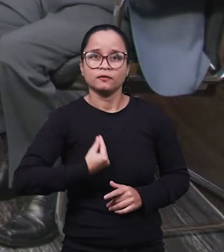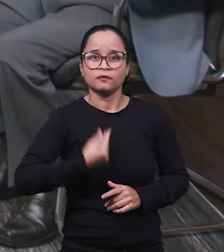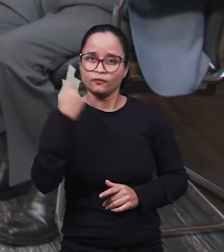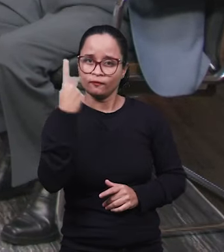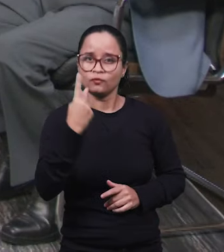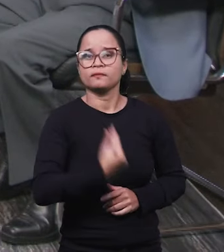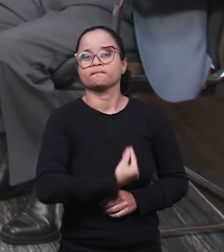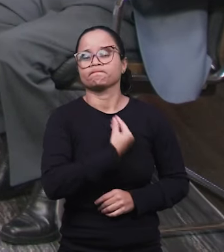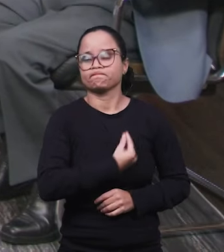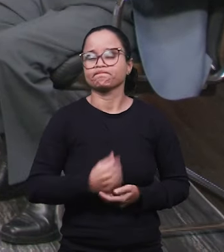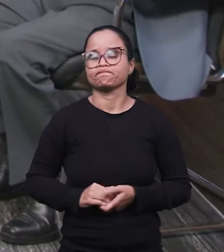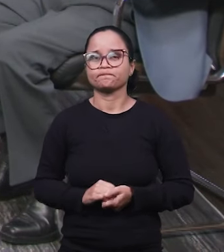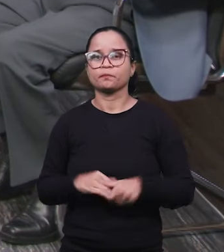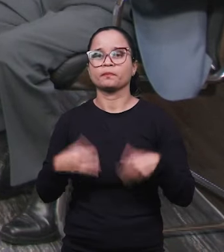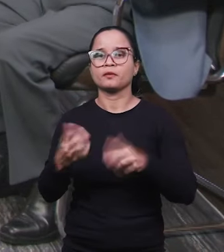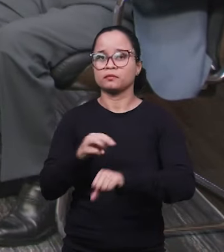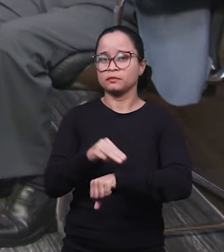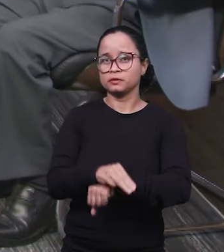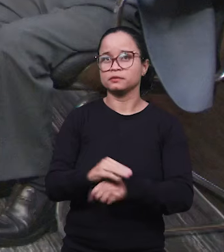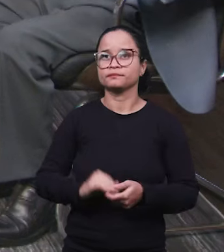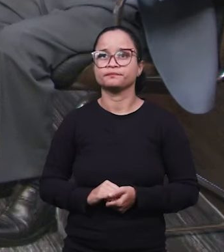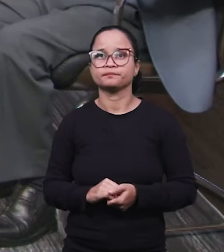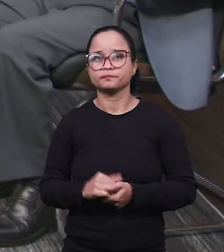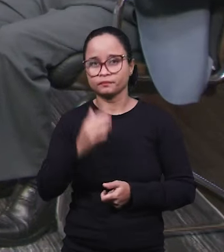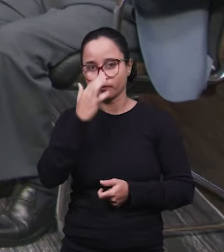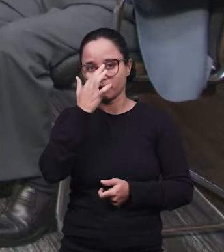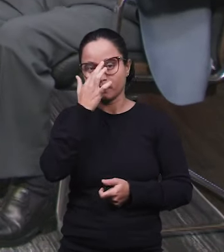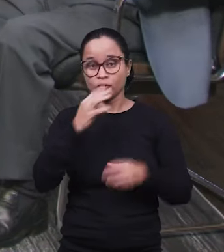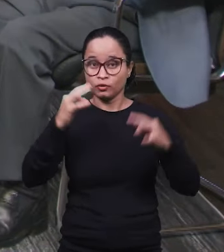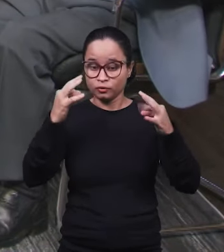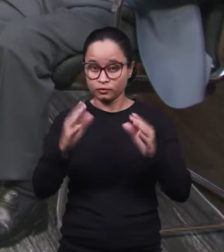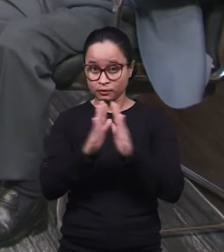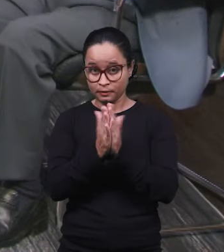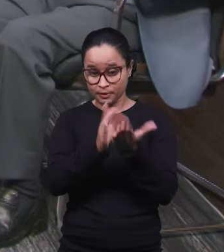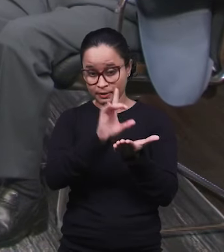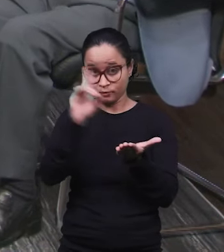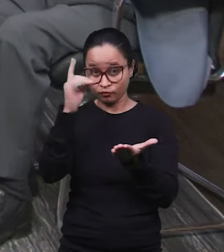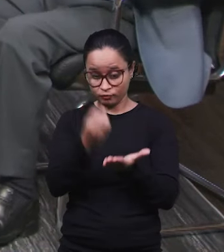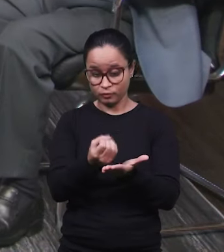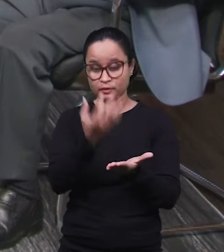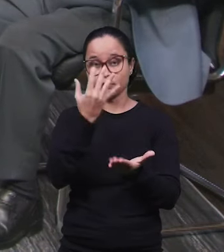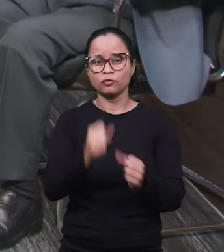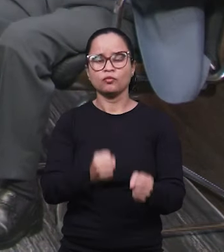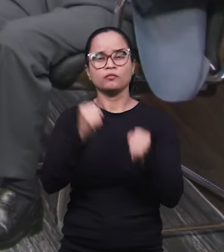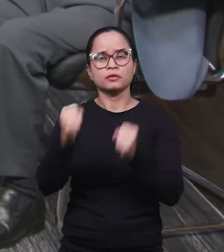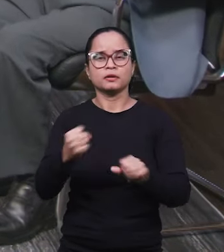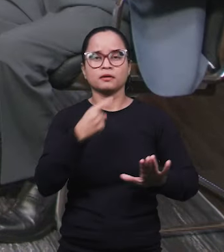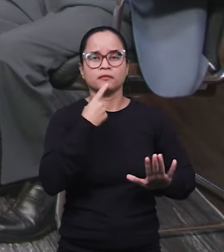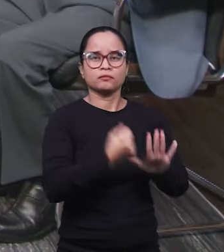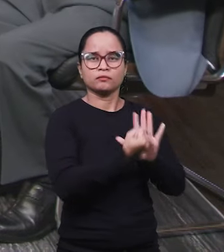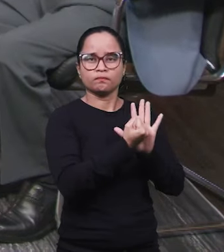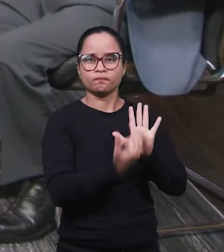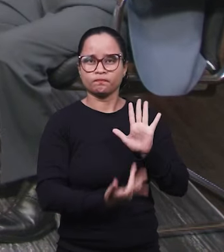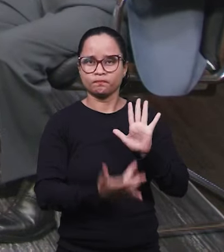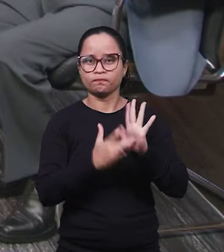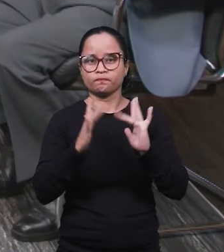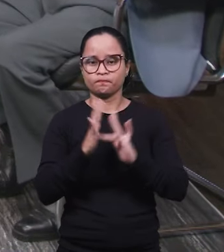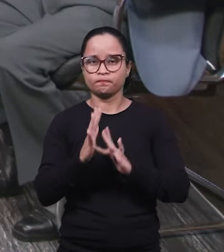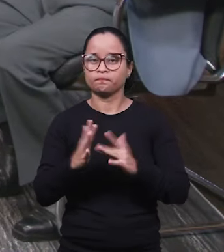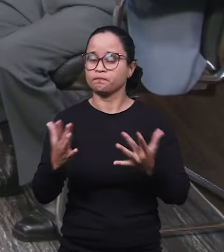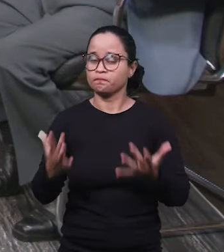Então, os ministérios outorgados pelo Espírito Santo, a palavra revelada, o poder do sangue de Jesus, e